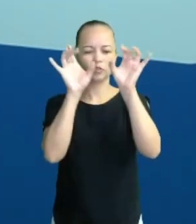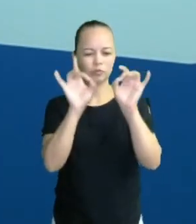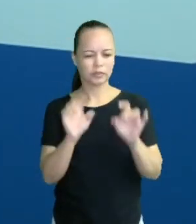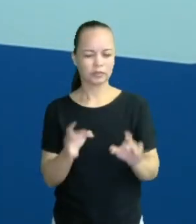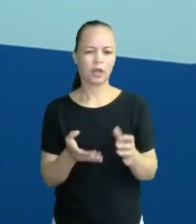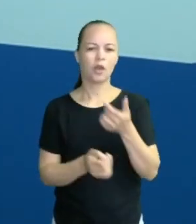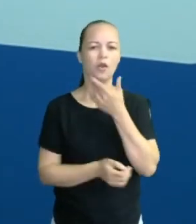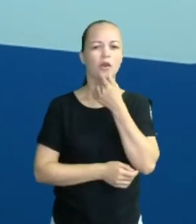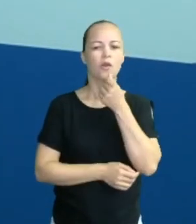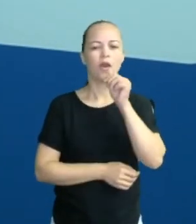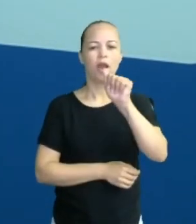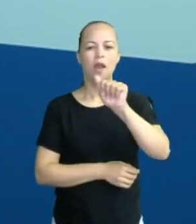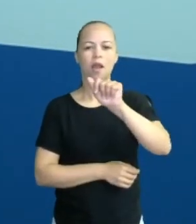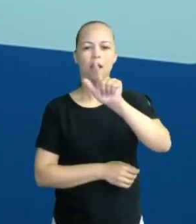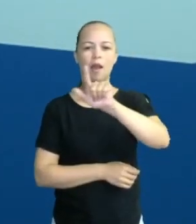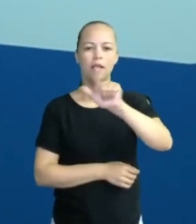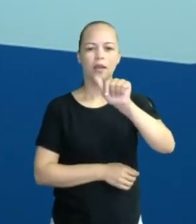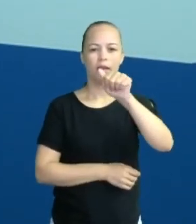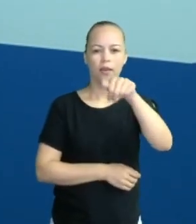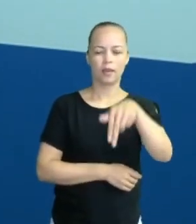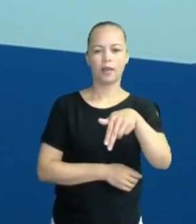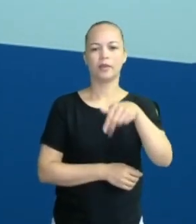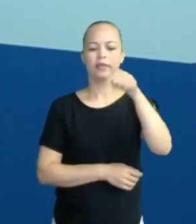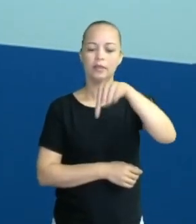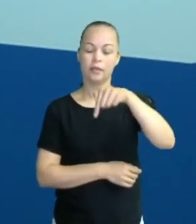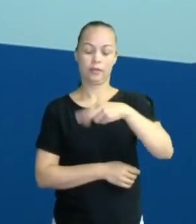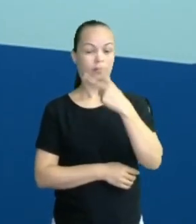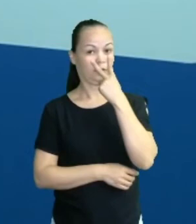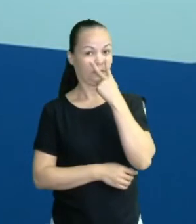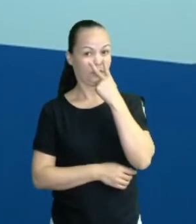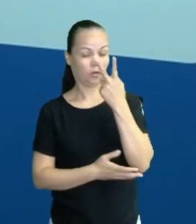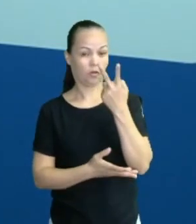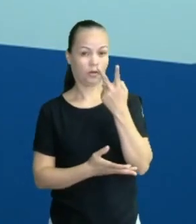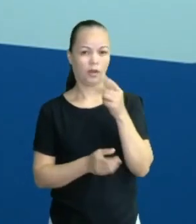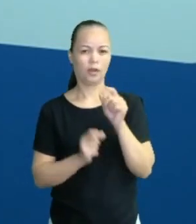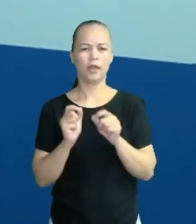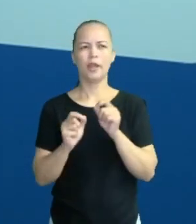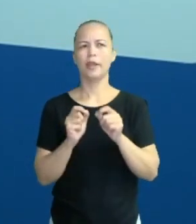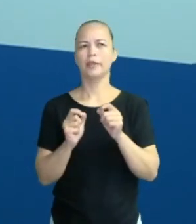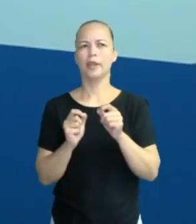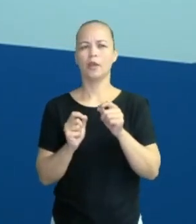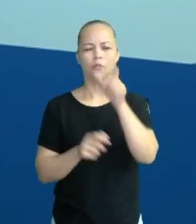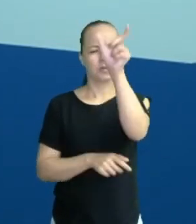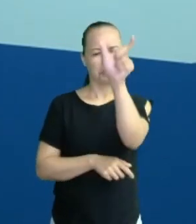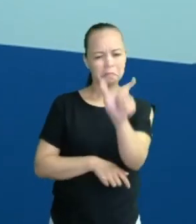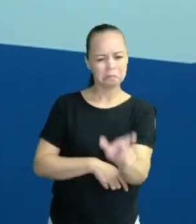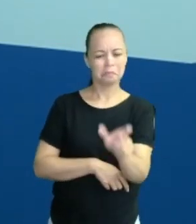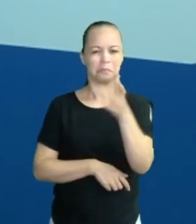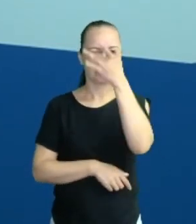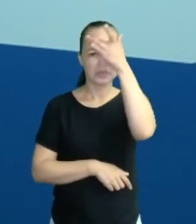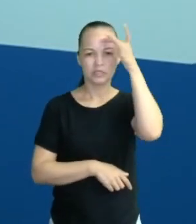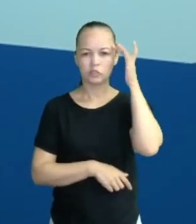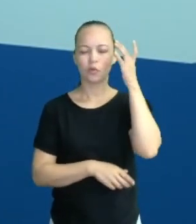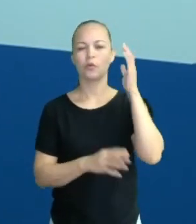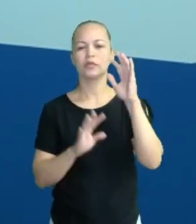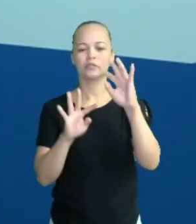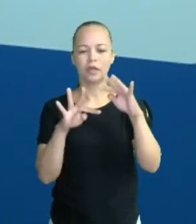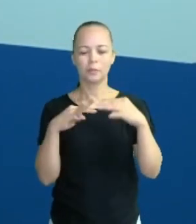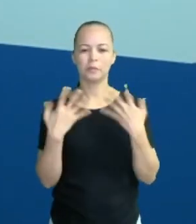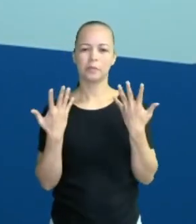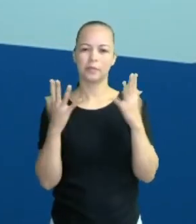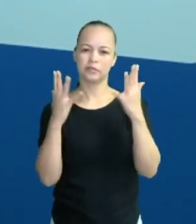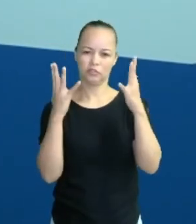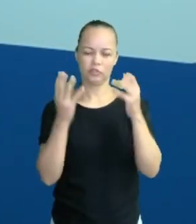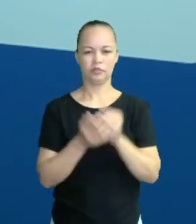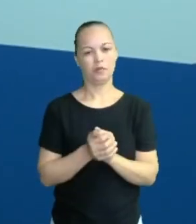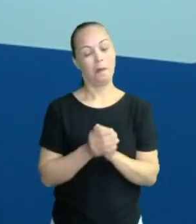Alan, que ele é daqui de Vitória, ele é vitoriense, e ele é acredito eu, alguém que com certeza também deve estar prestigiando. Mas se